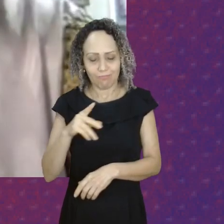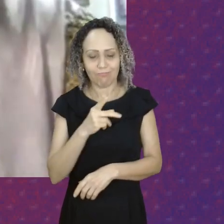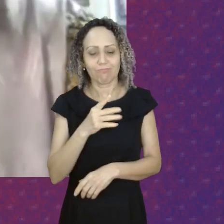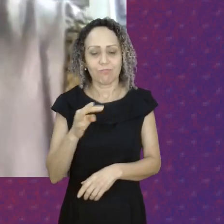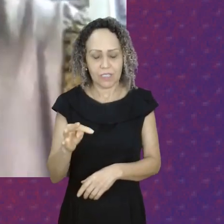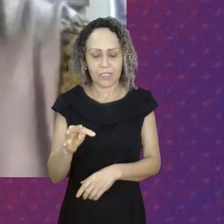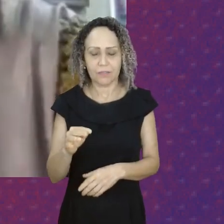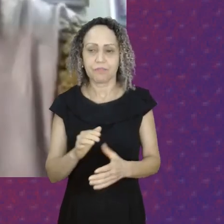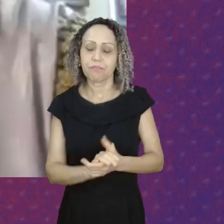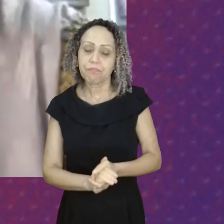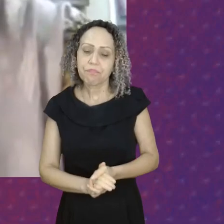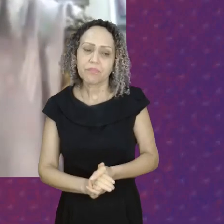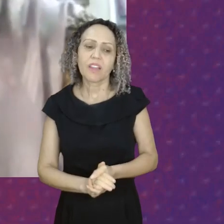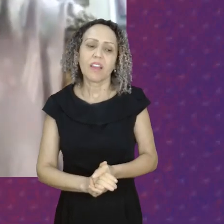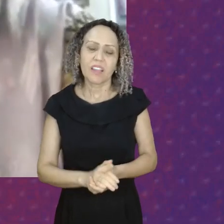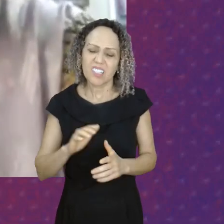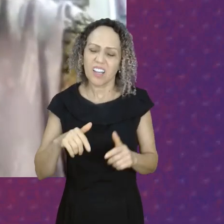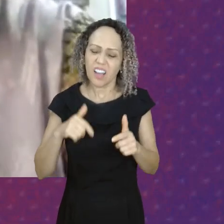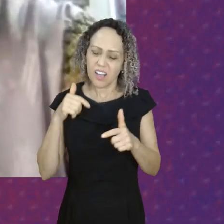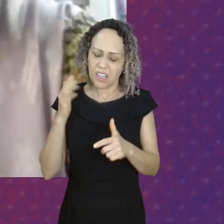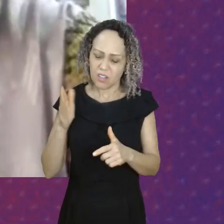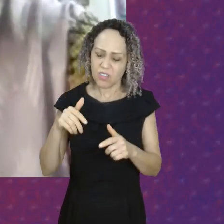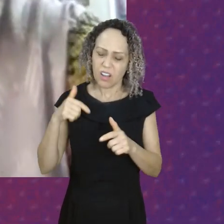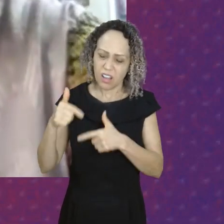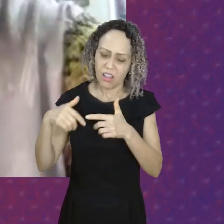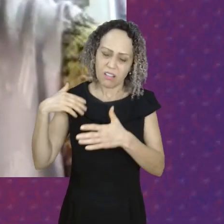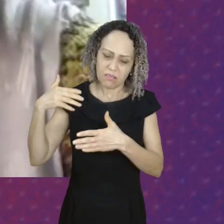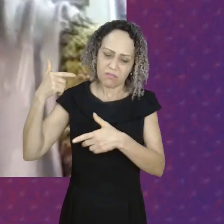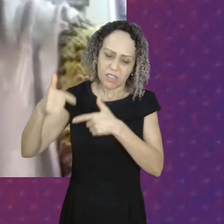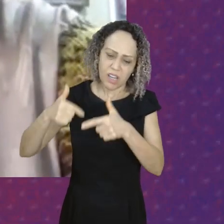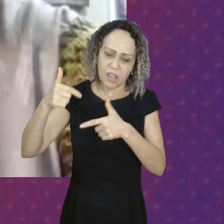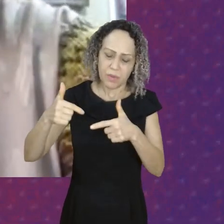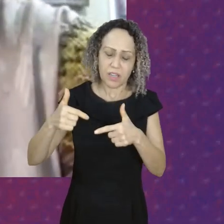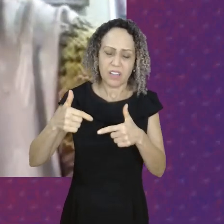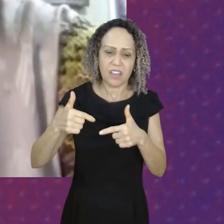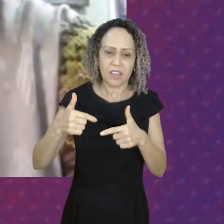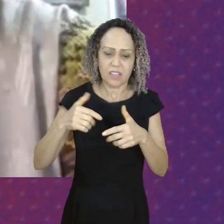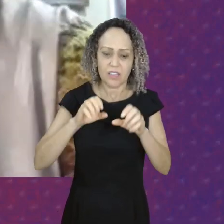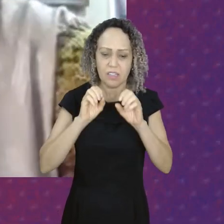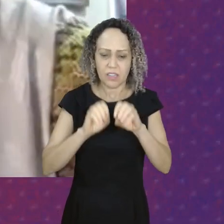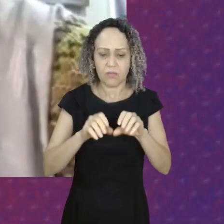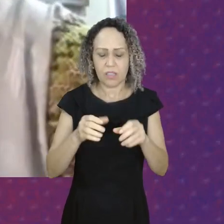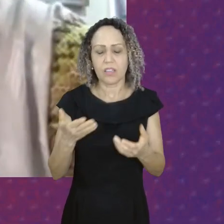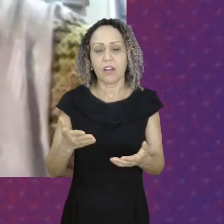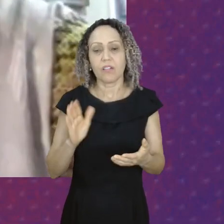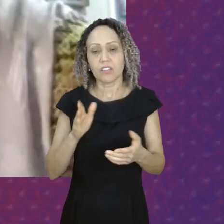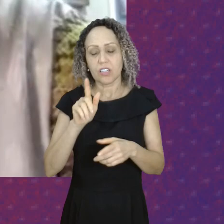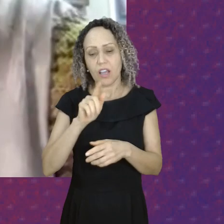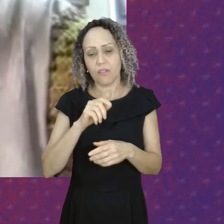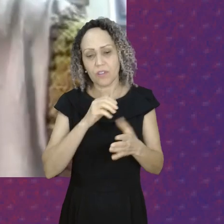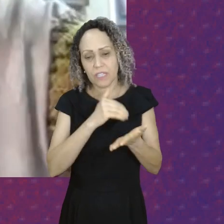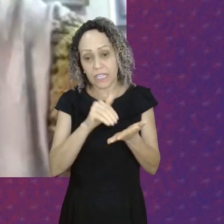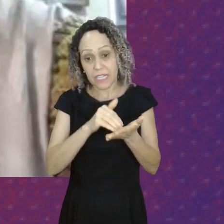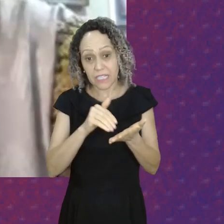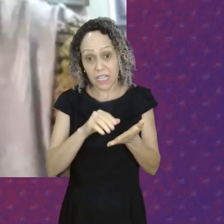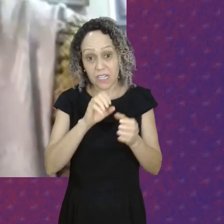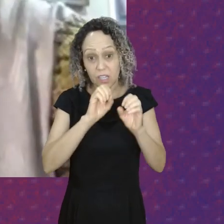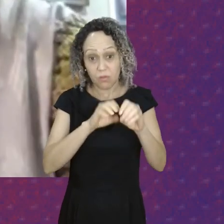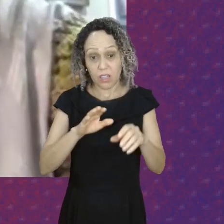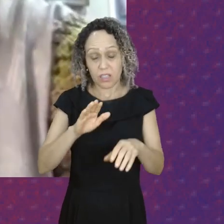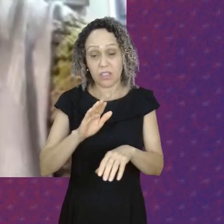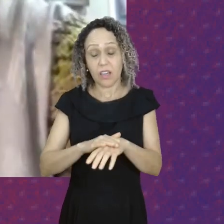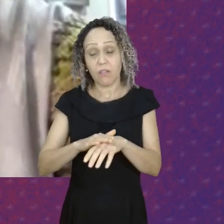Atuei muito na gestão educacional, fui secretária de Educação em Belo Horizonte, fui gestora